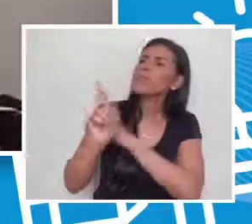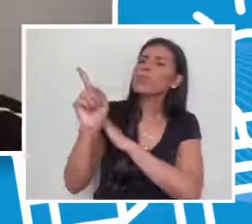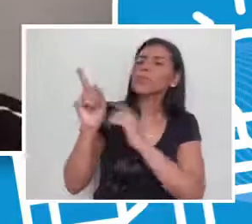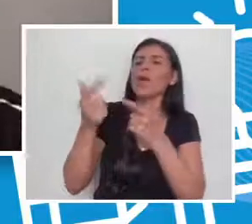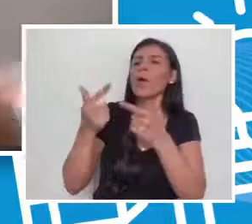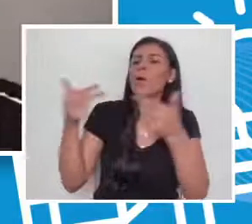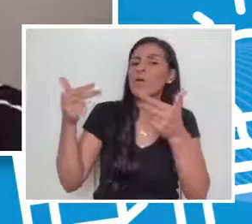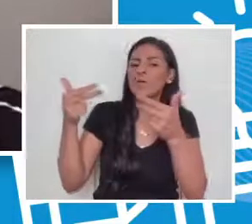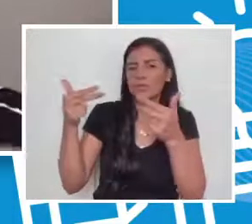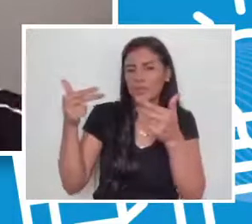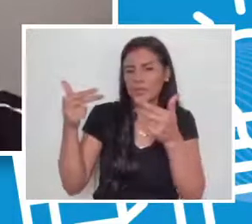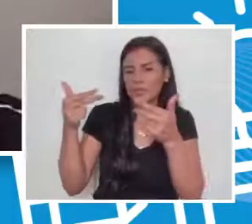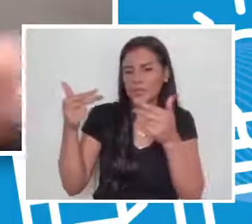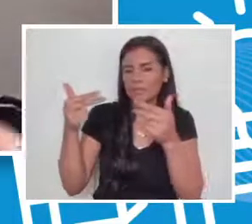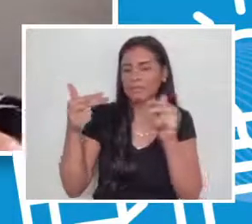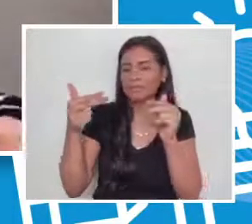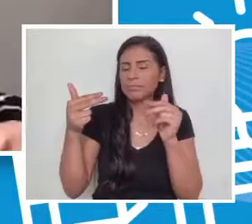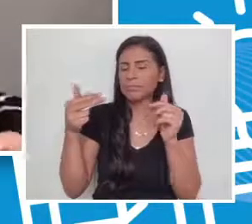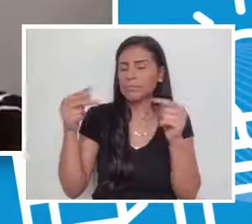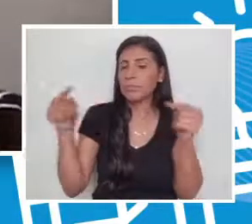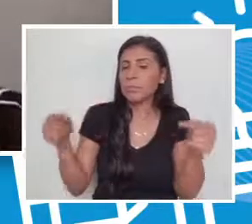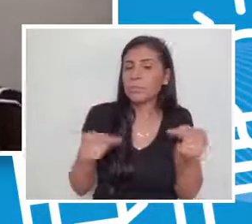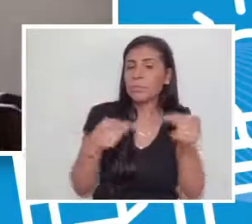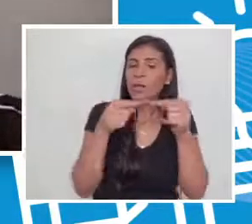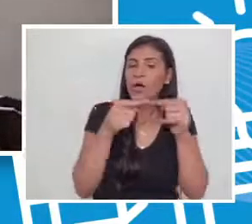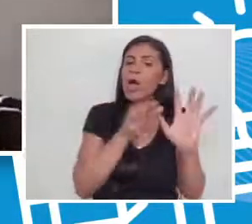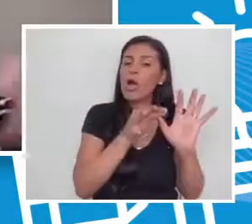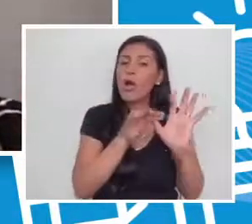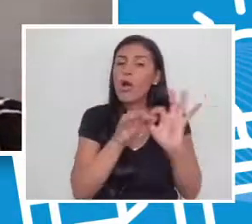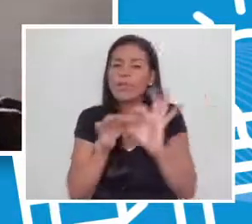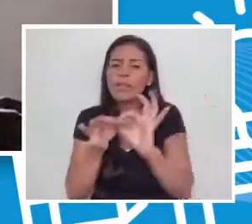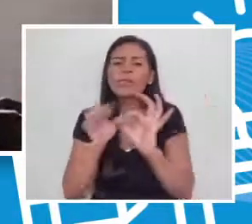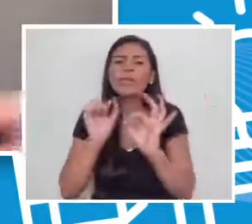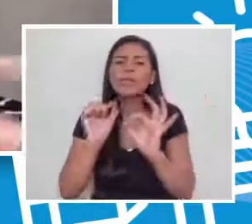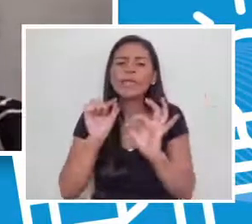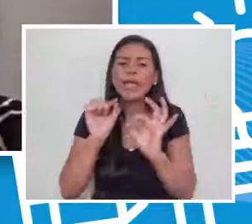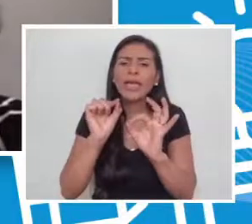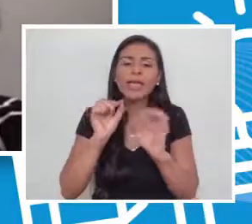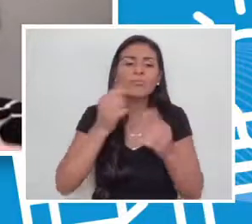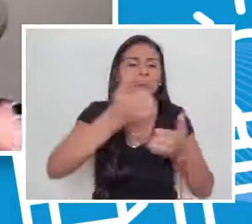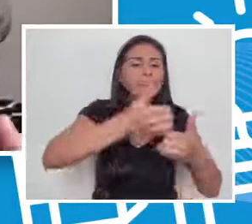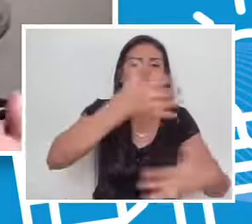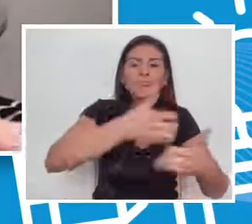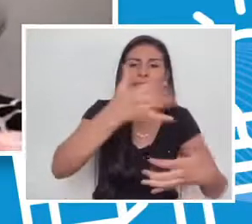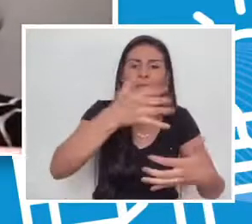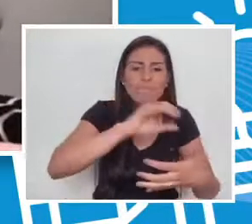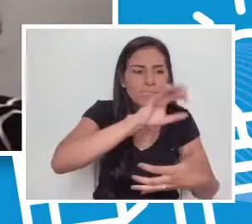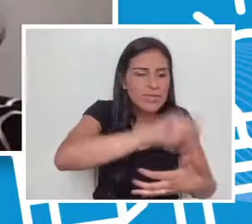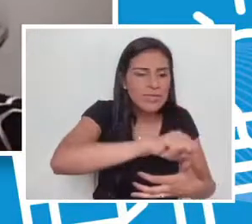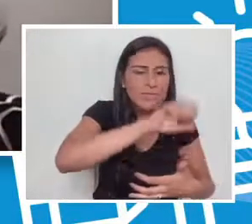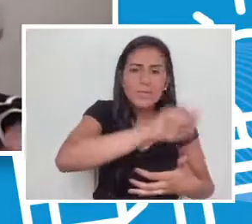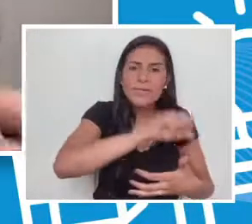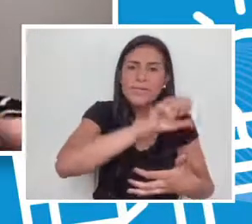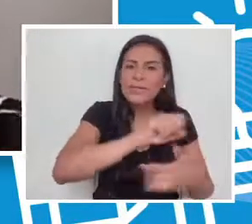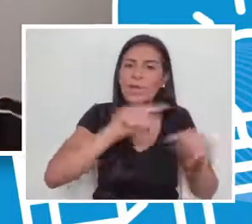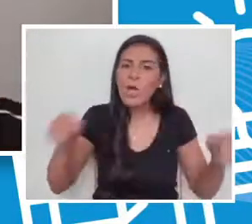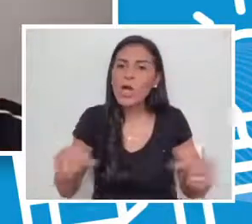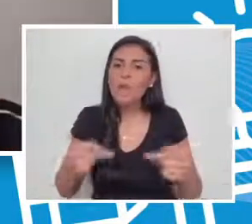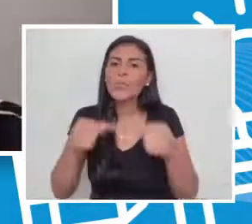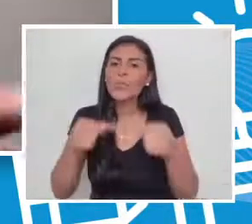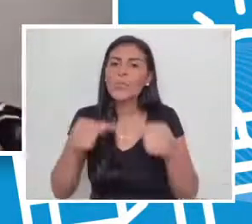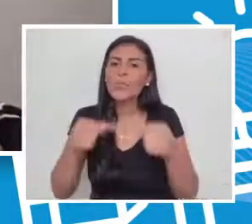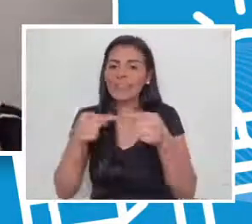parte dele vai vindo aí pelo chat, com questões que as pessoas que estão nos assistindo vão fazendo, e a gente